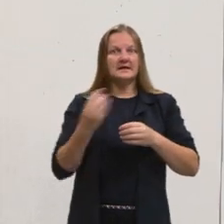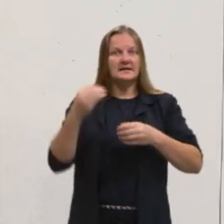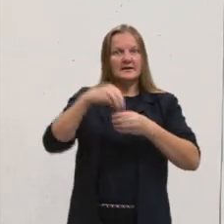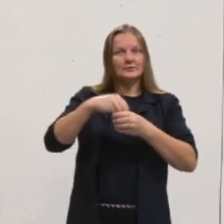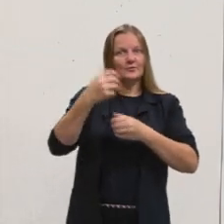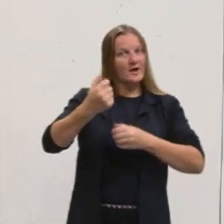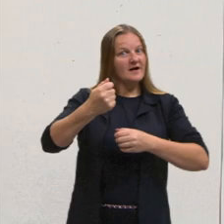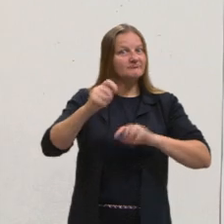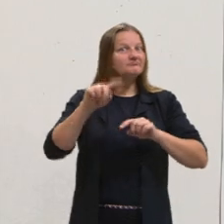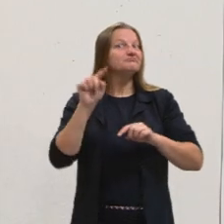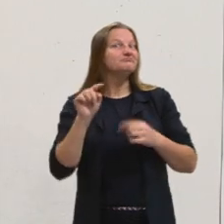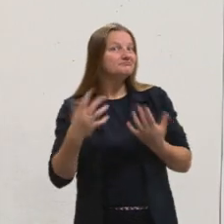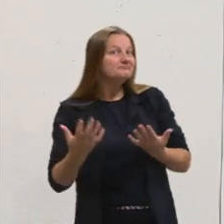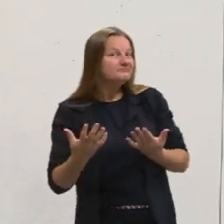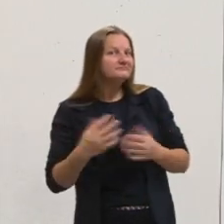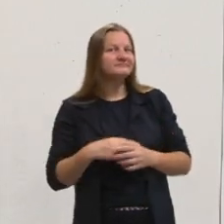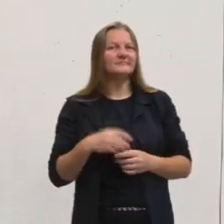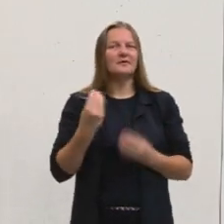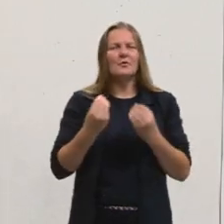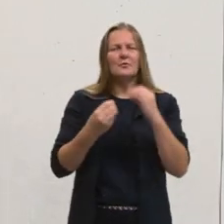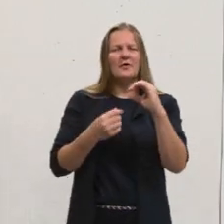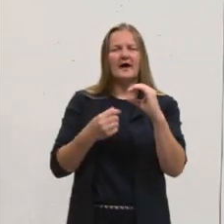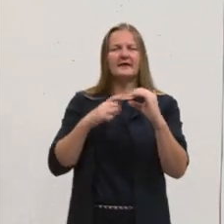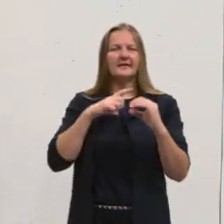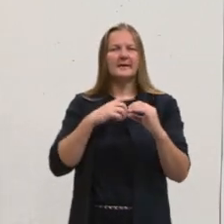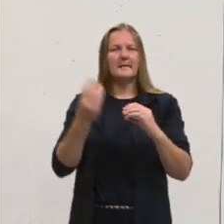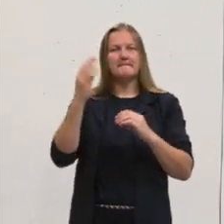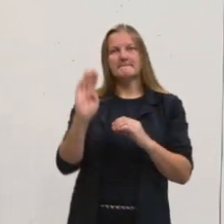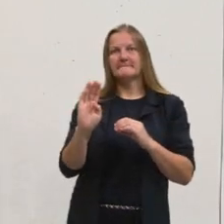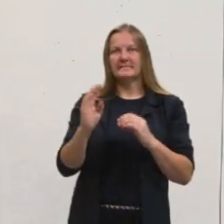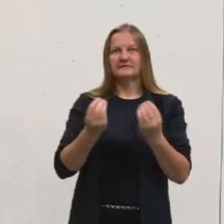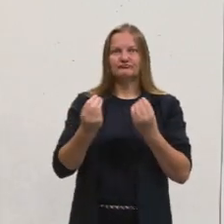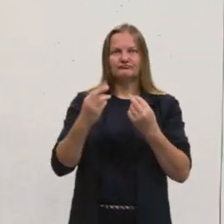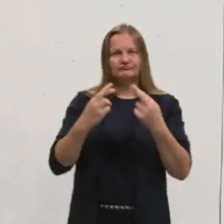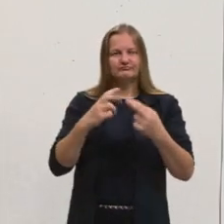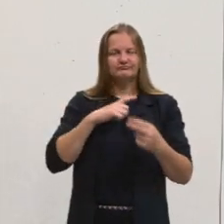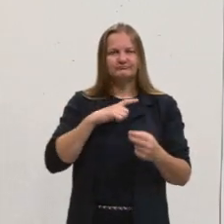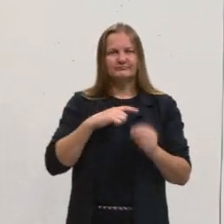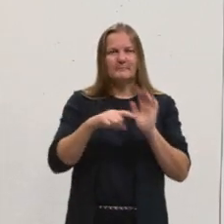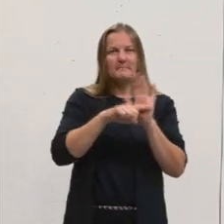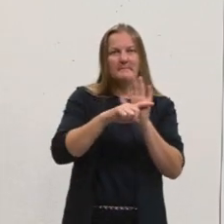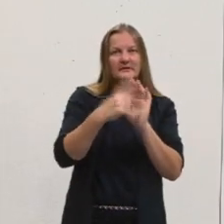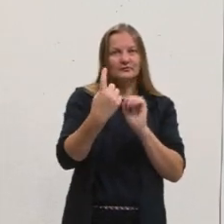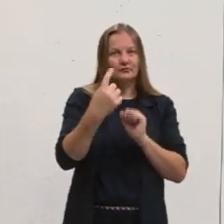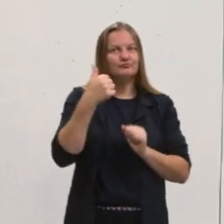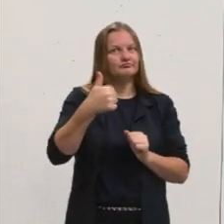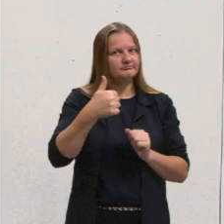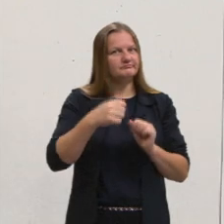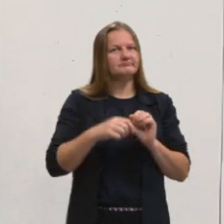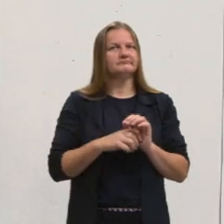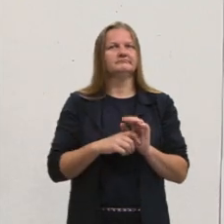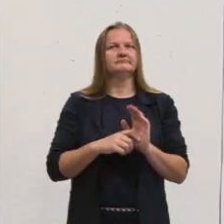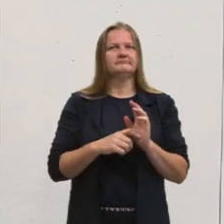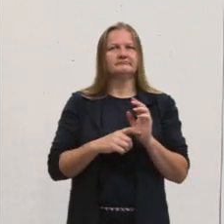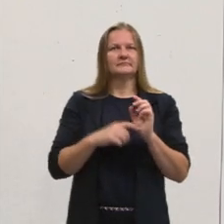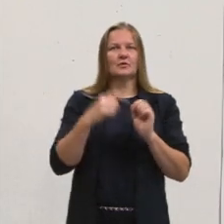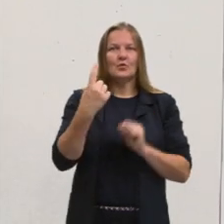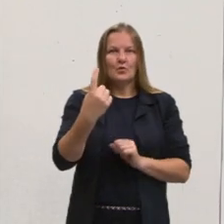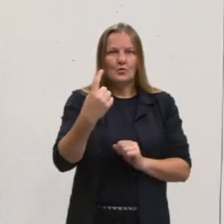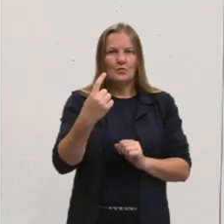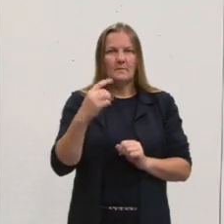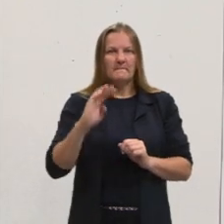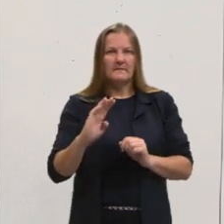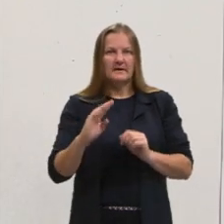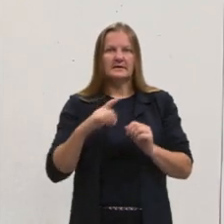do conjunto ahn para aconter b então menos um tem a menos um bebê tem a um